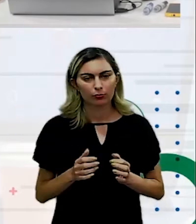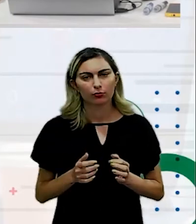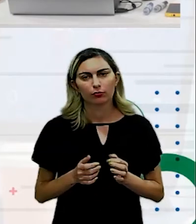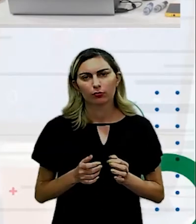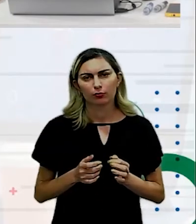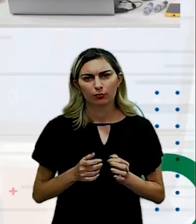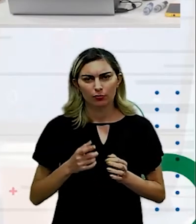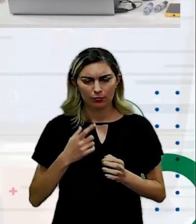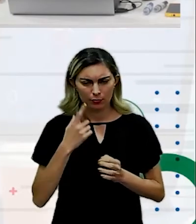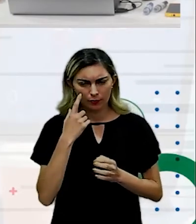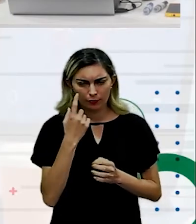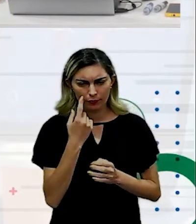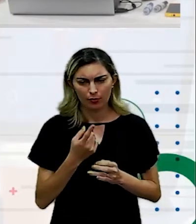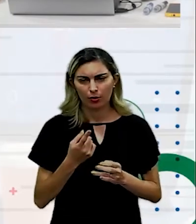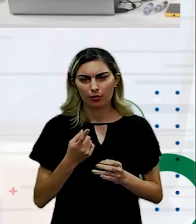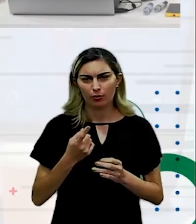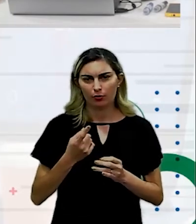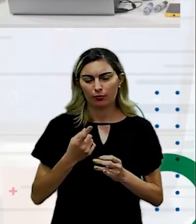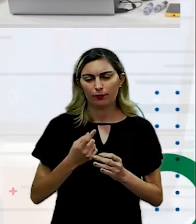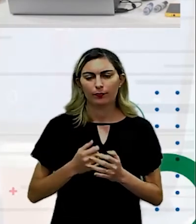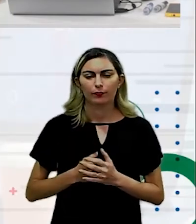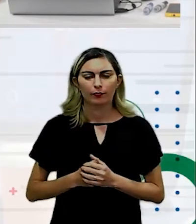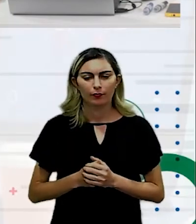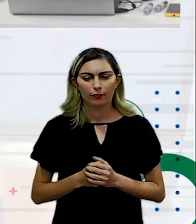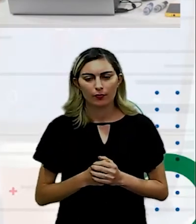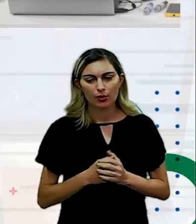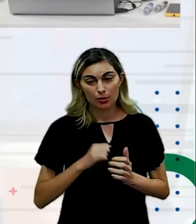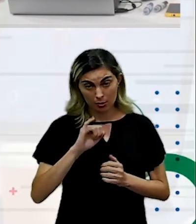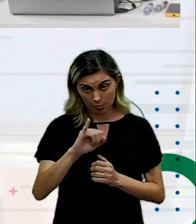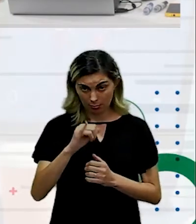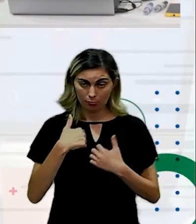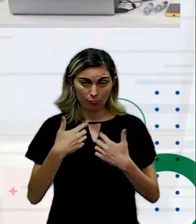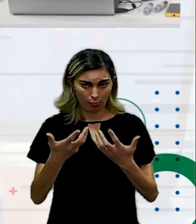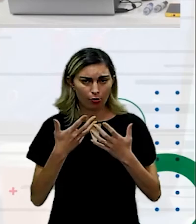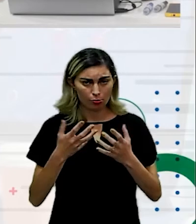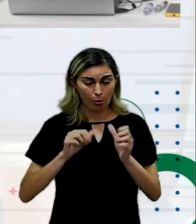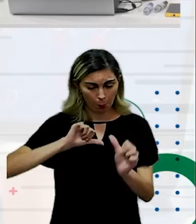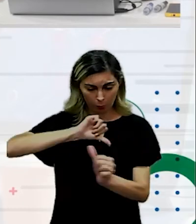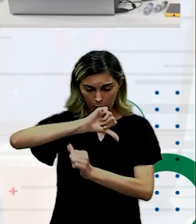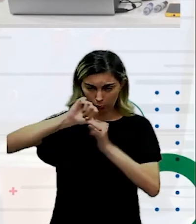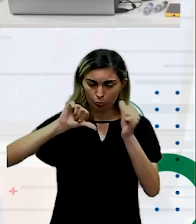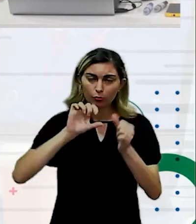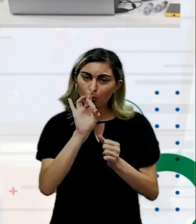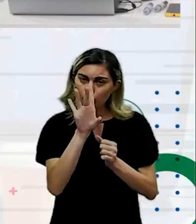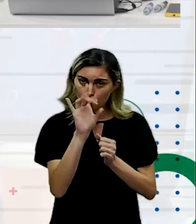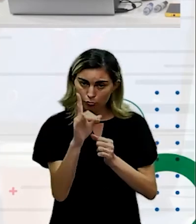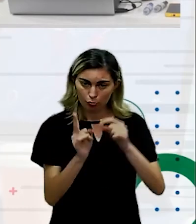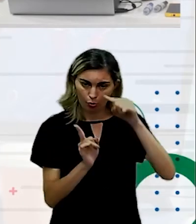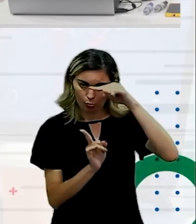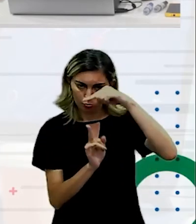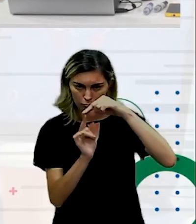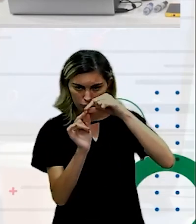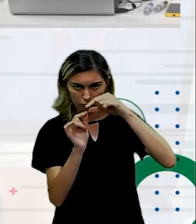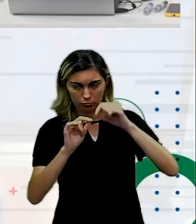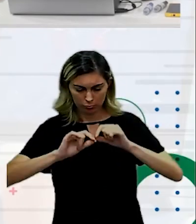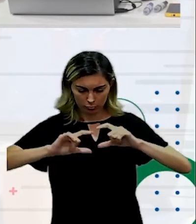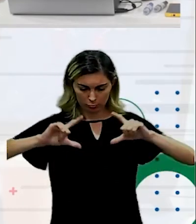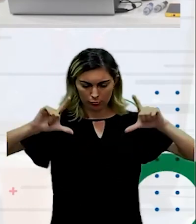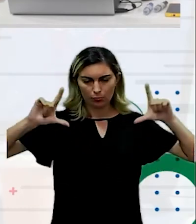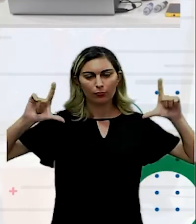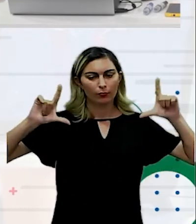Já faz para mim automaticamente. Se eu quiser alterar somente um e não ter o trabalho de alterar o